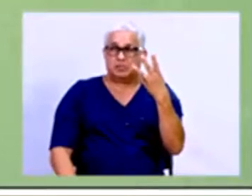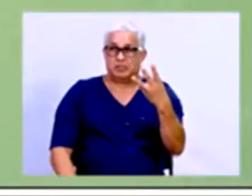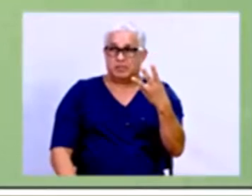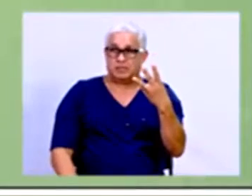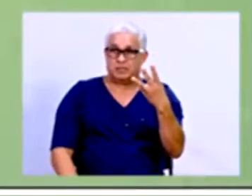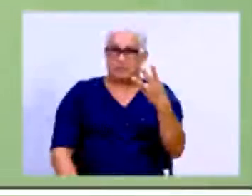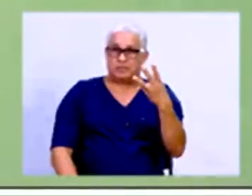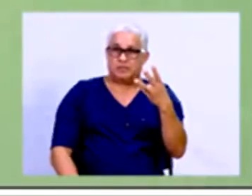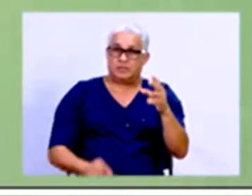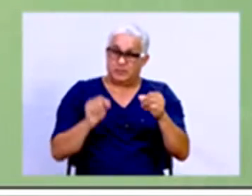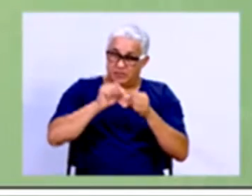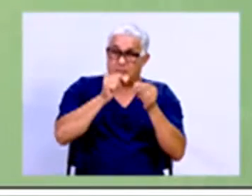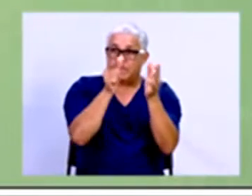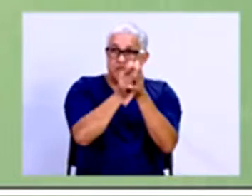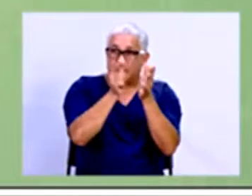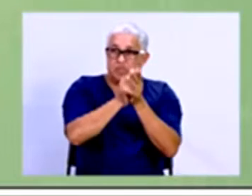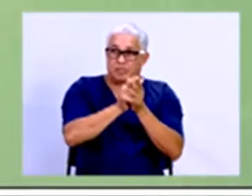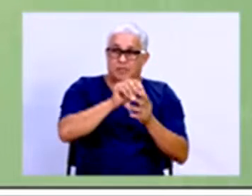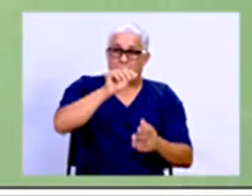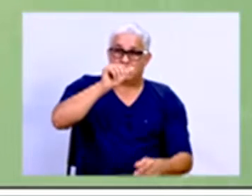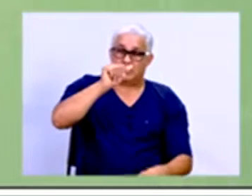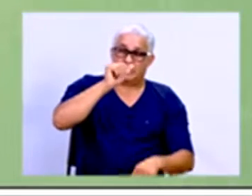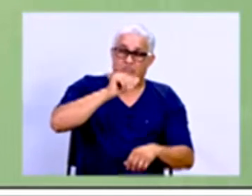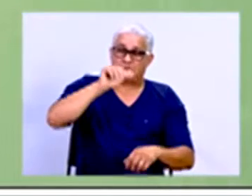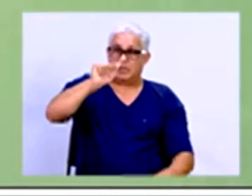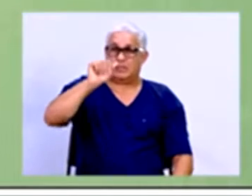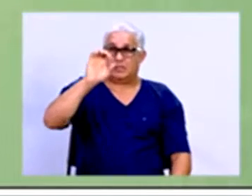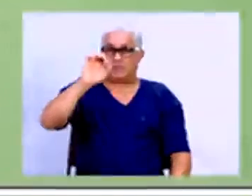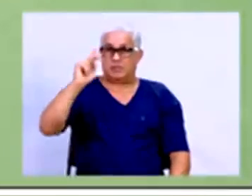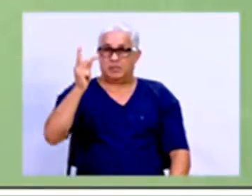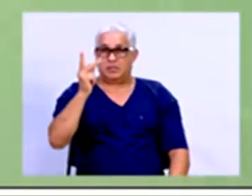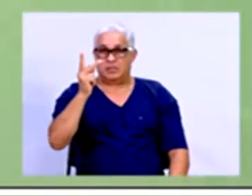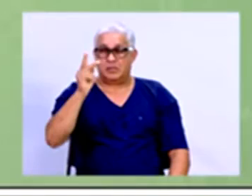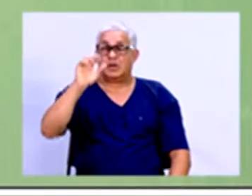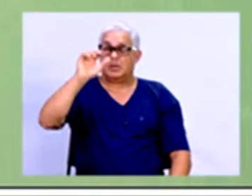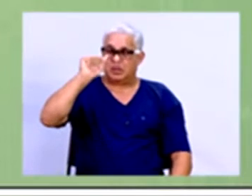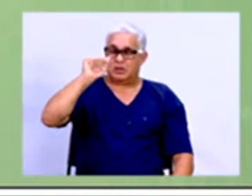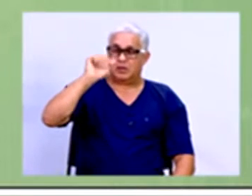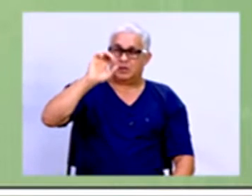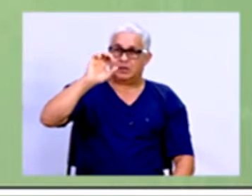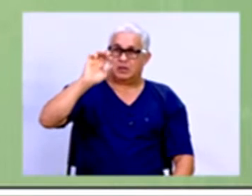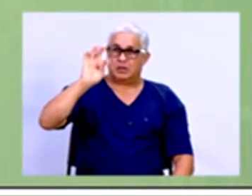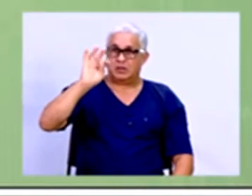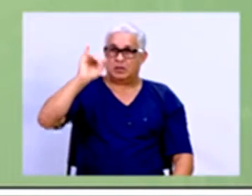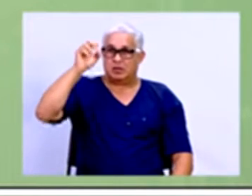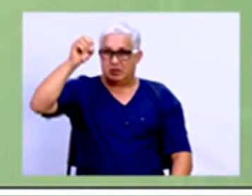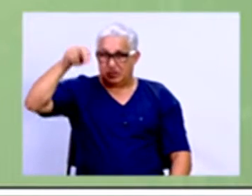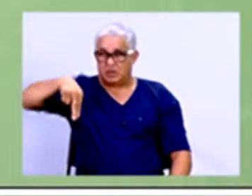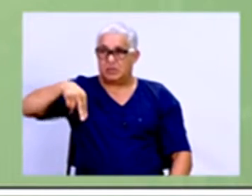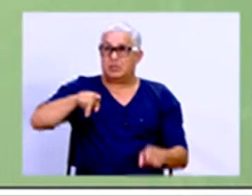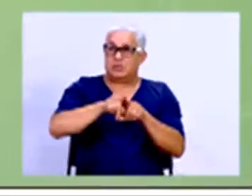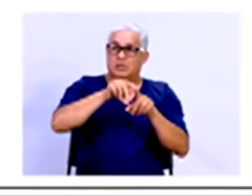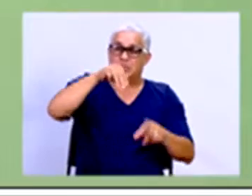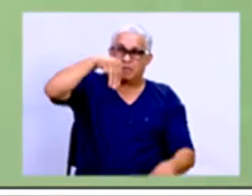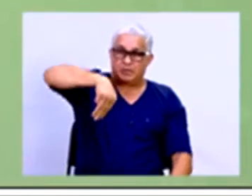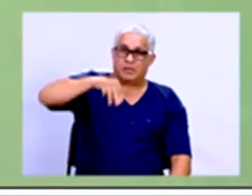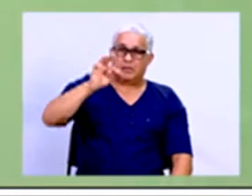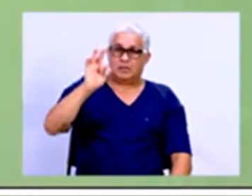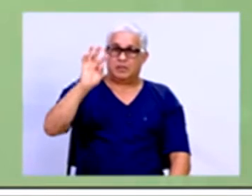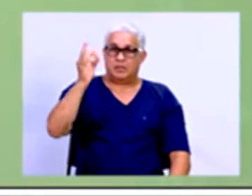páginas, certo? São eles Action, Method e o EncType, cada um com as suas especificidades,